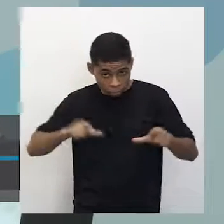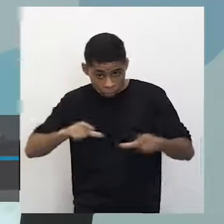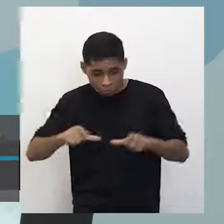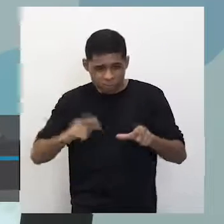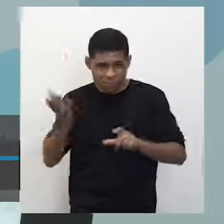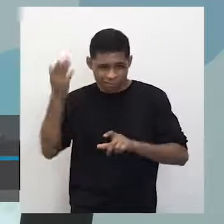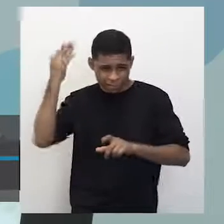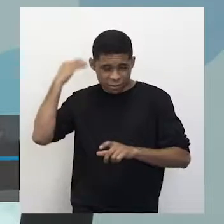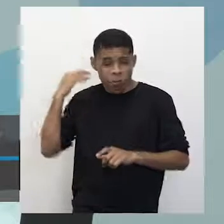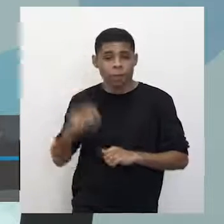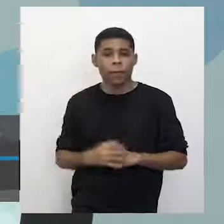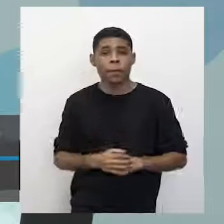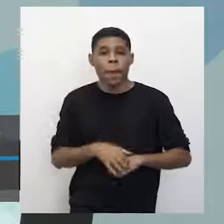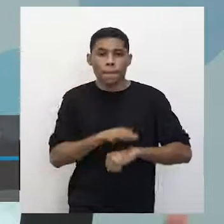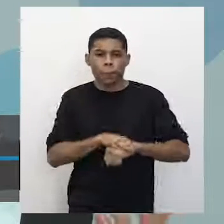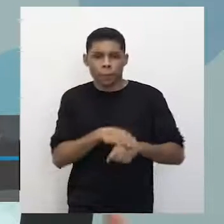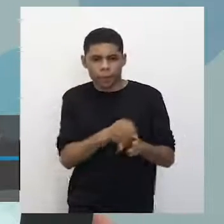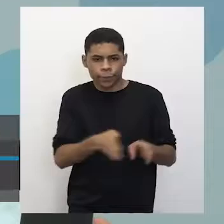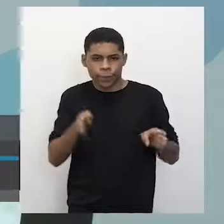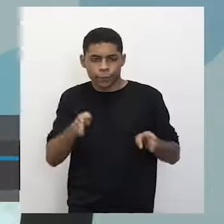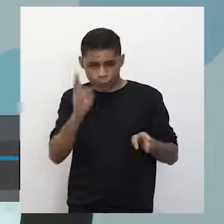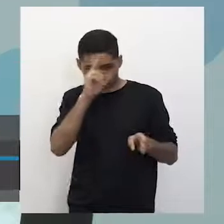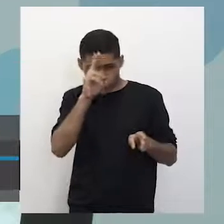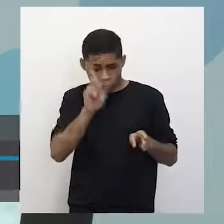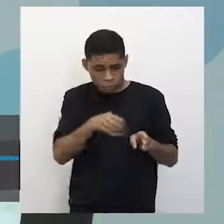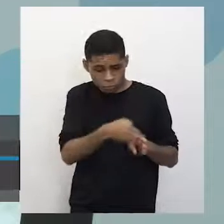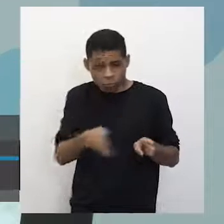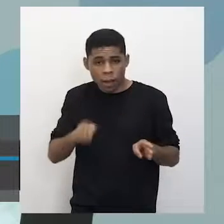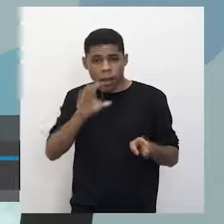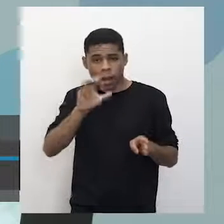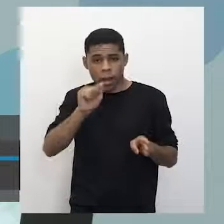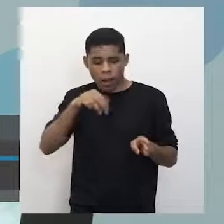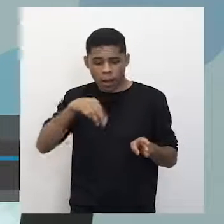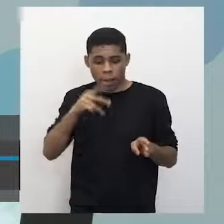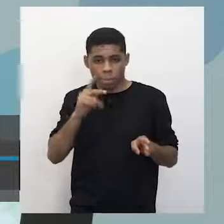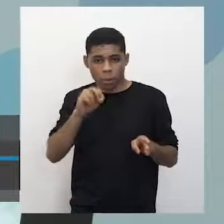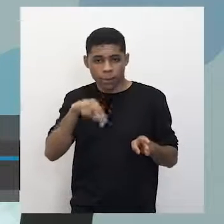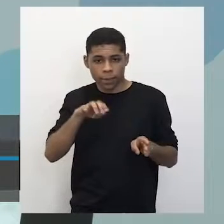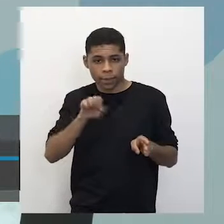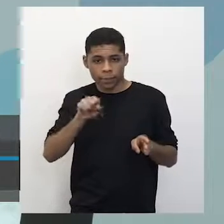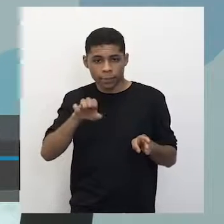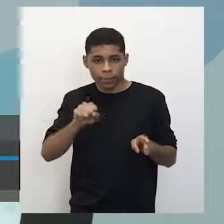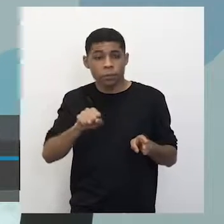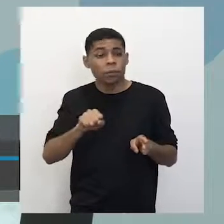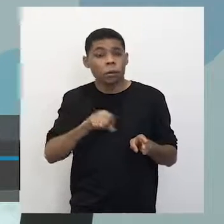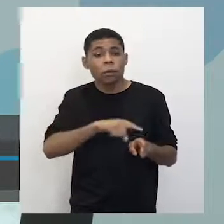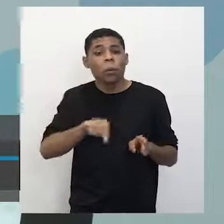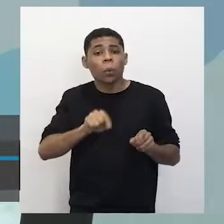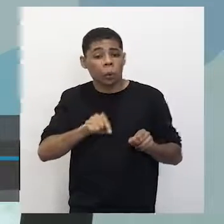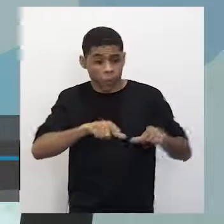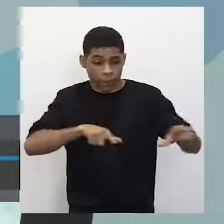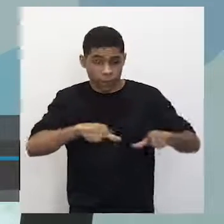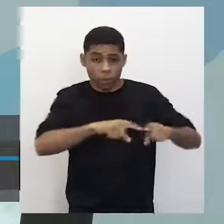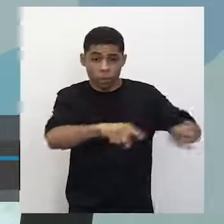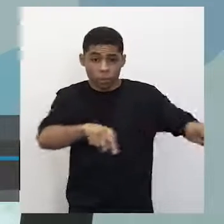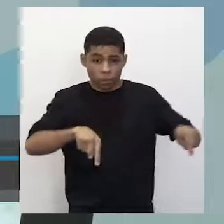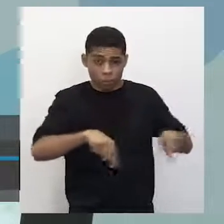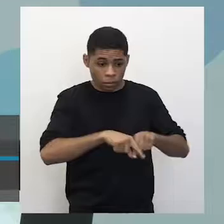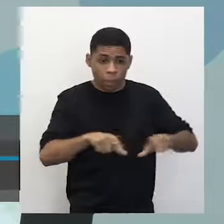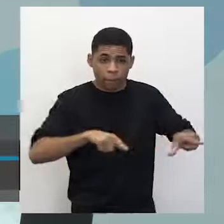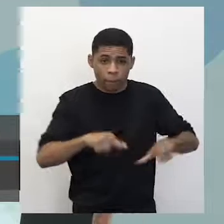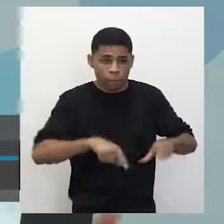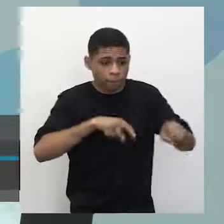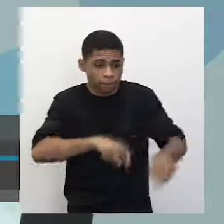naquele tempo, naquele momento da história, eram camponeses. O camponês precisa da terra para trabalhar, então por isso que